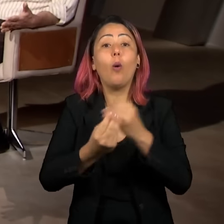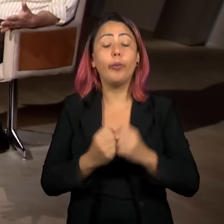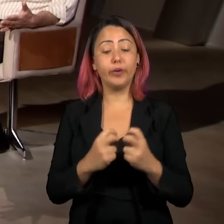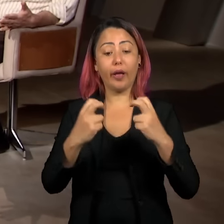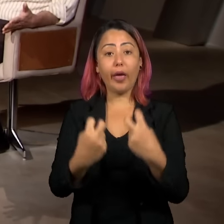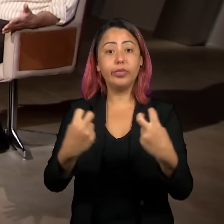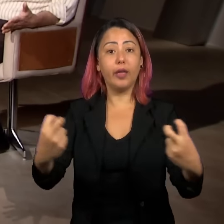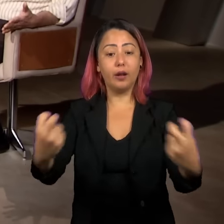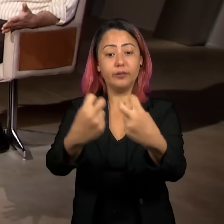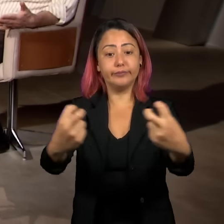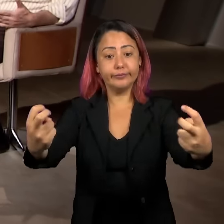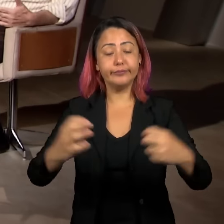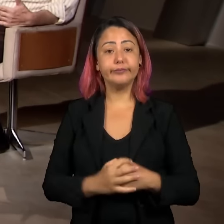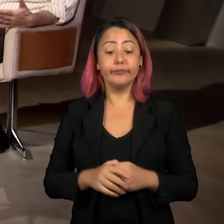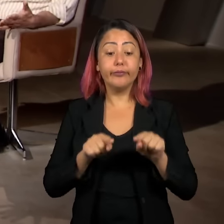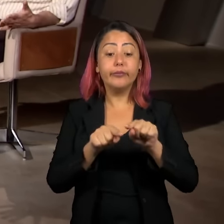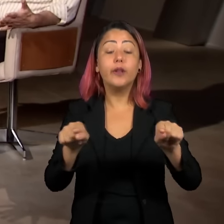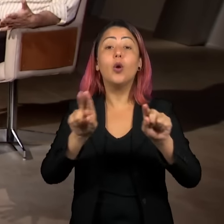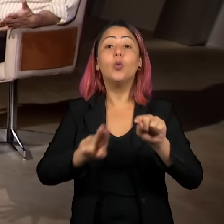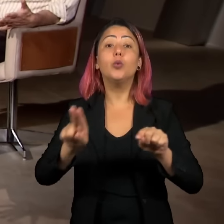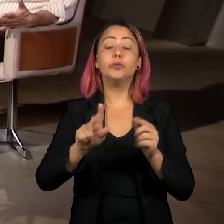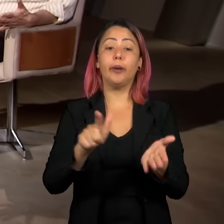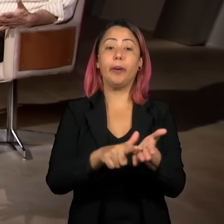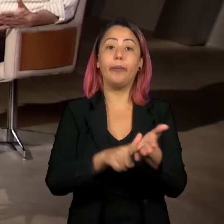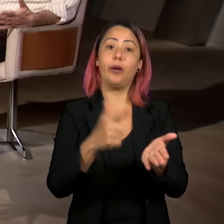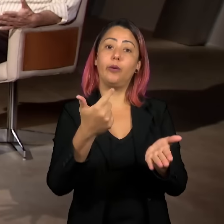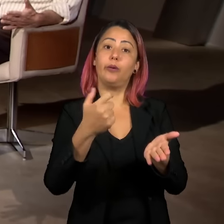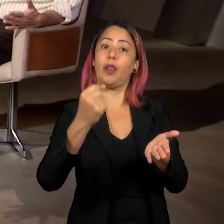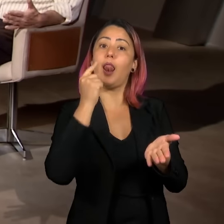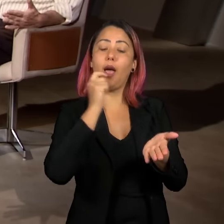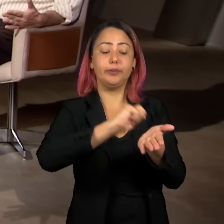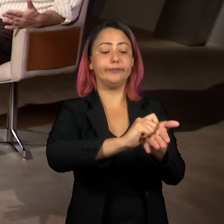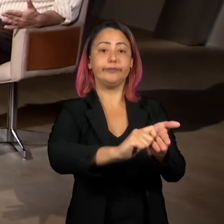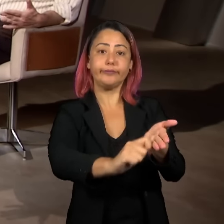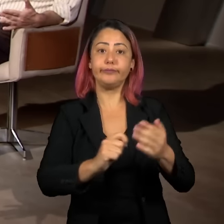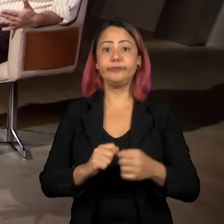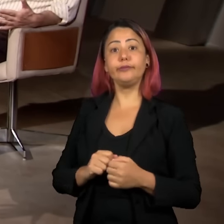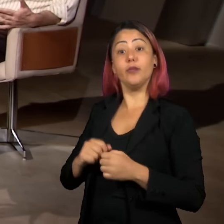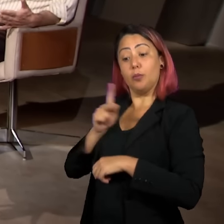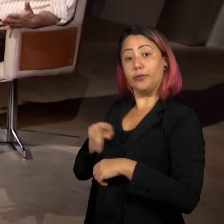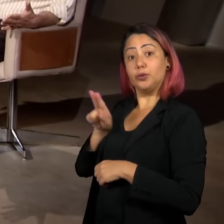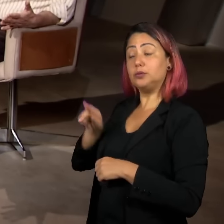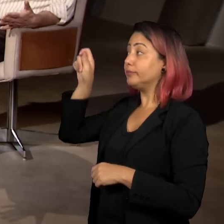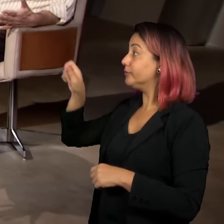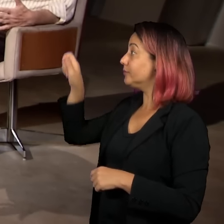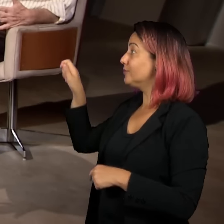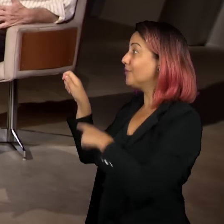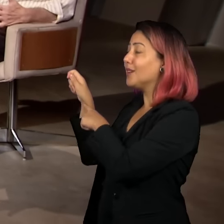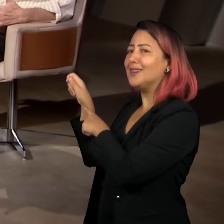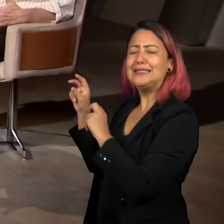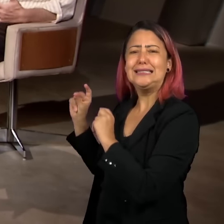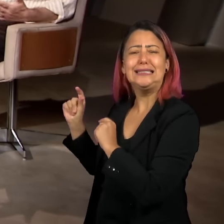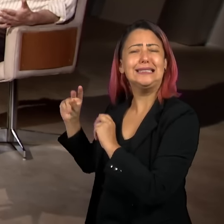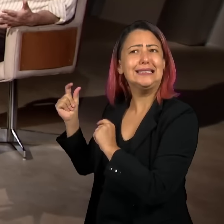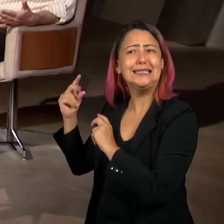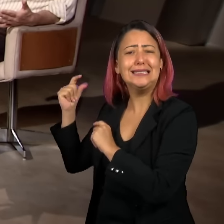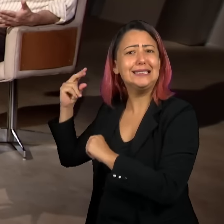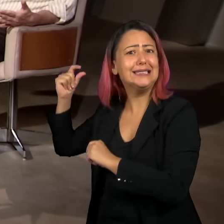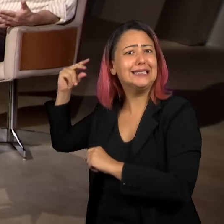basicamente Lápis e Papel né o currículo tradicional do lápis de papel e a tecnologia é um